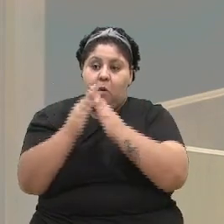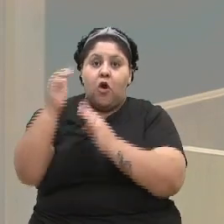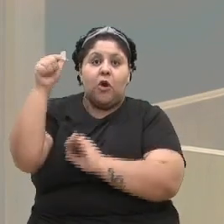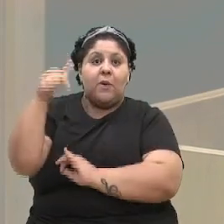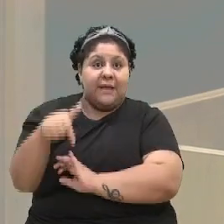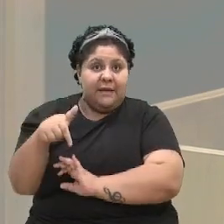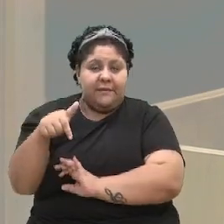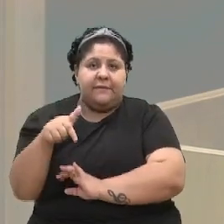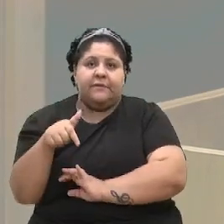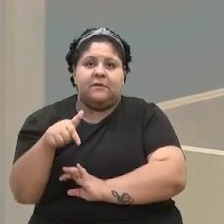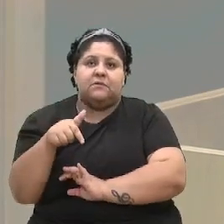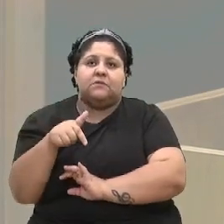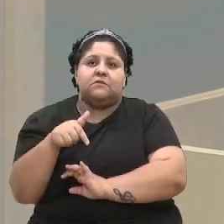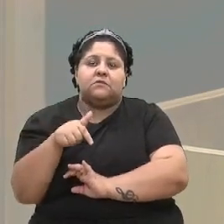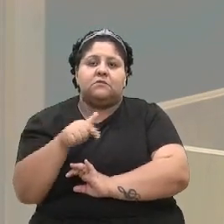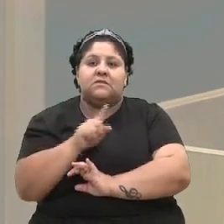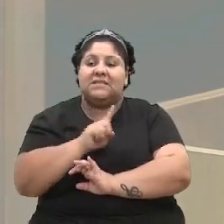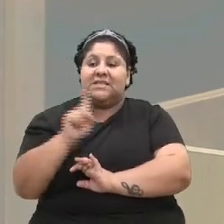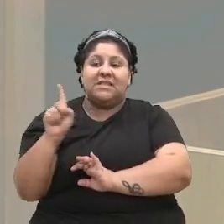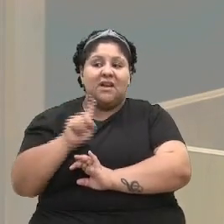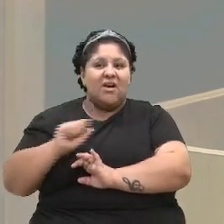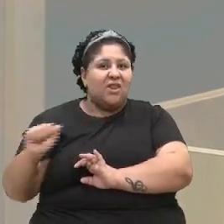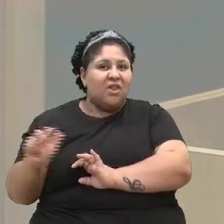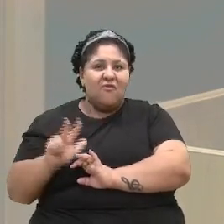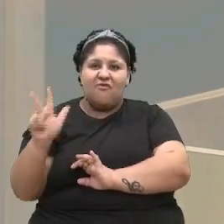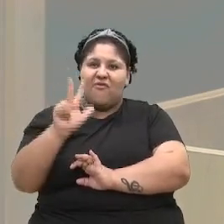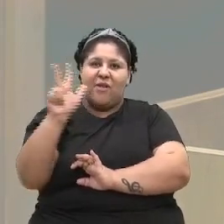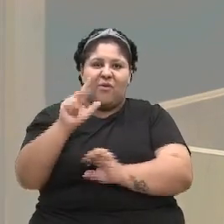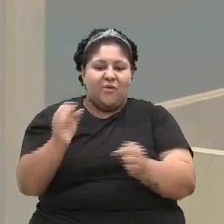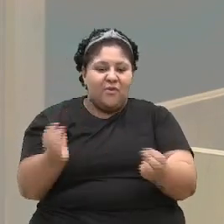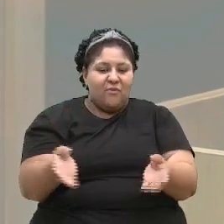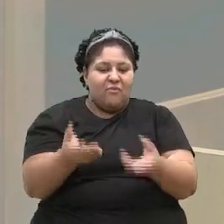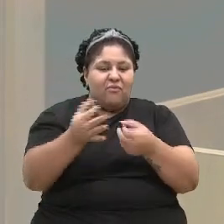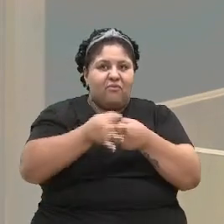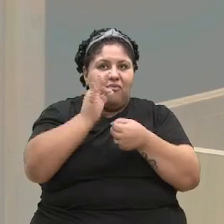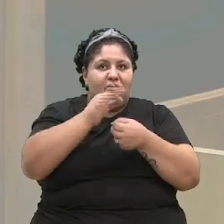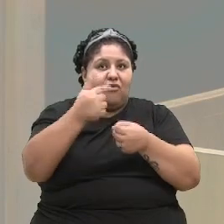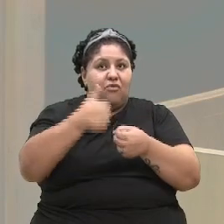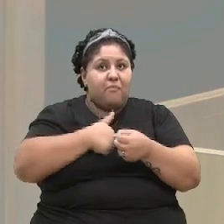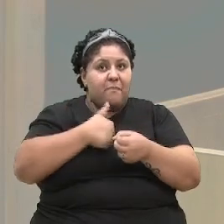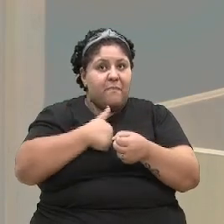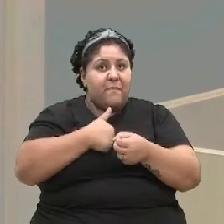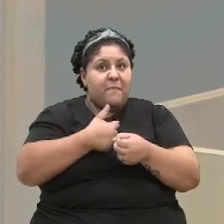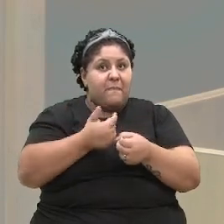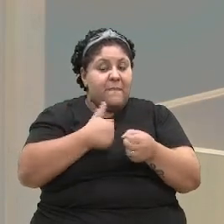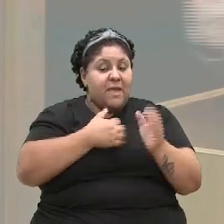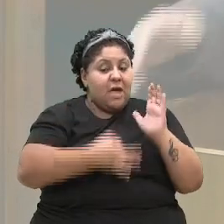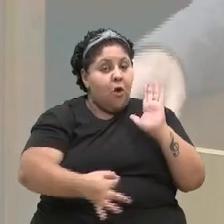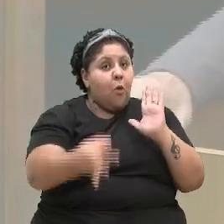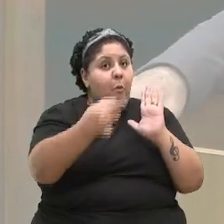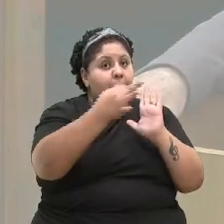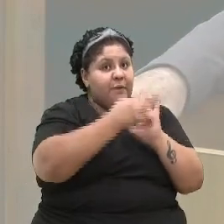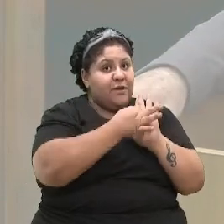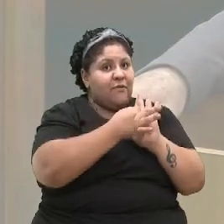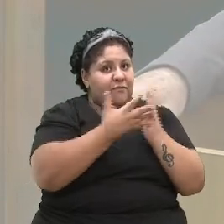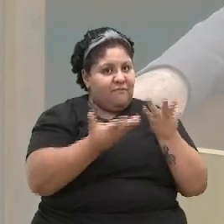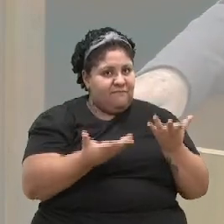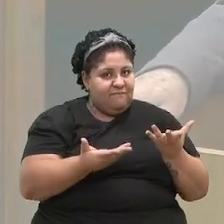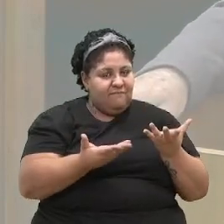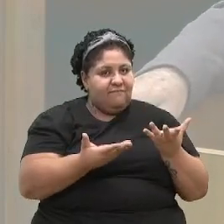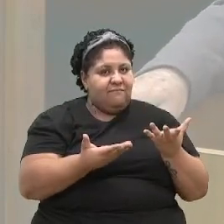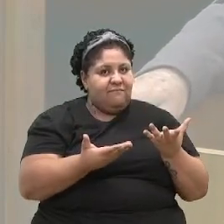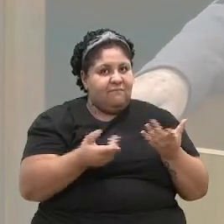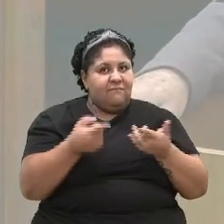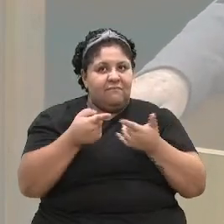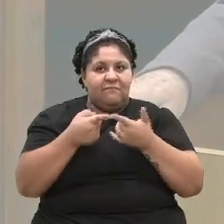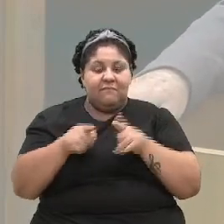Sul, elas não valorizam a festa da uva, no meu ponto de vista, o quanto deveriam valorizar. Mas aí